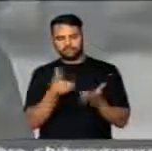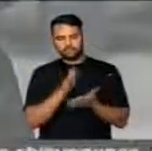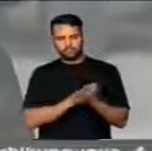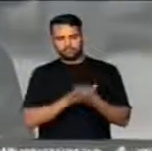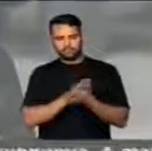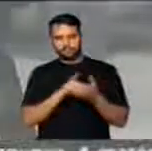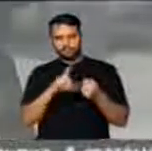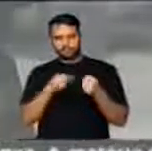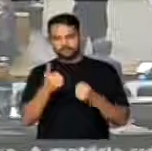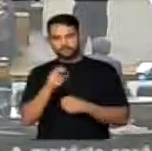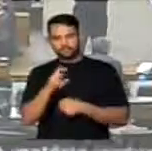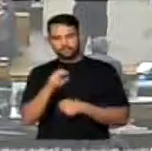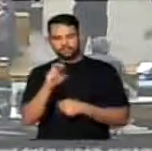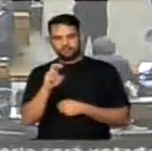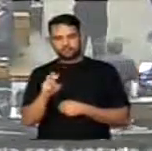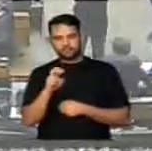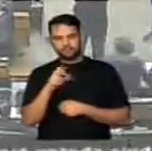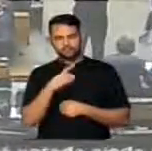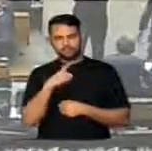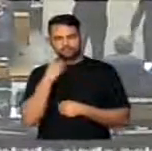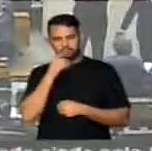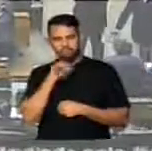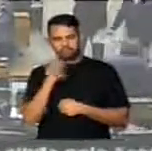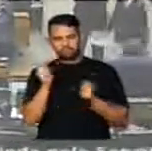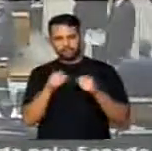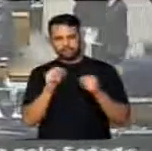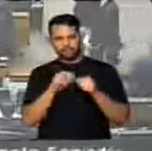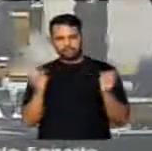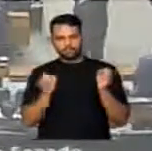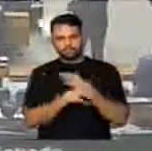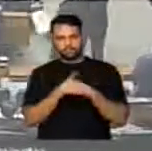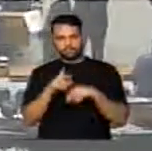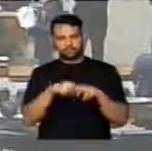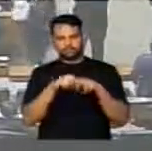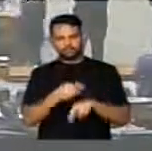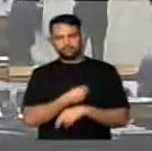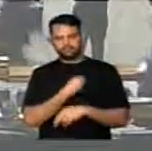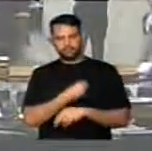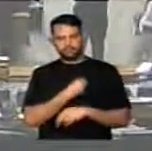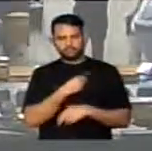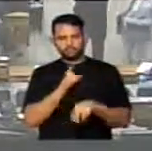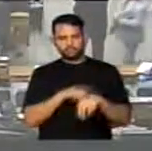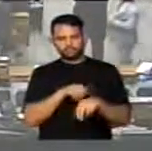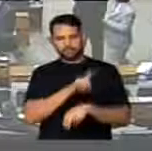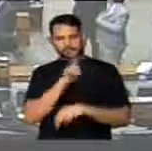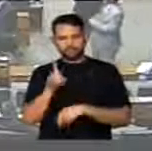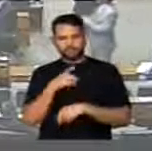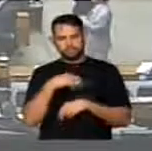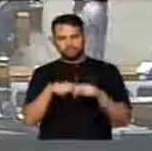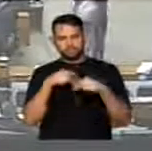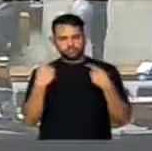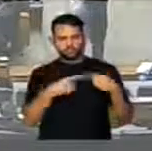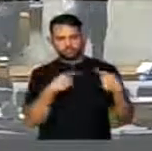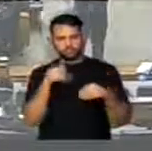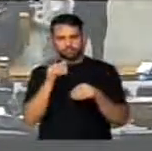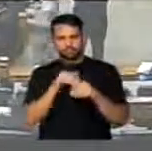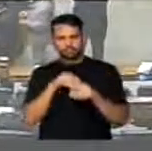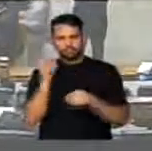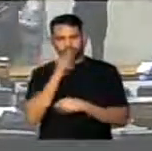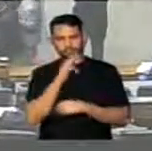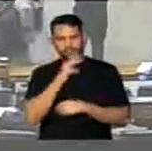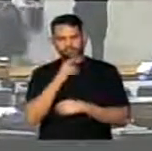O deputado Ivan Valente reclama a falta de apreciação de um requerimento que o pessoal teria colocado na mesa. Vamos ouvir. Retirada de pauta da